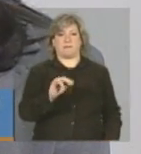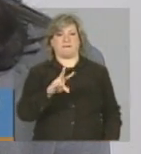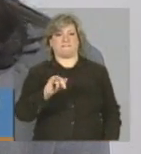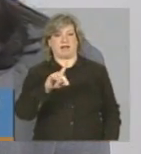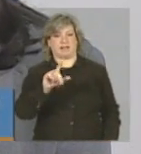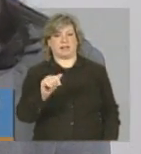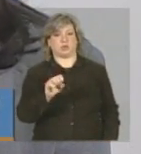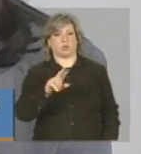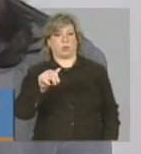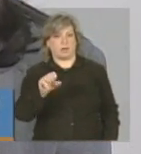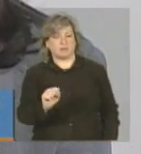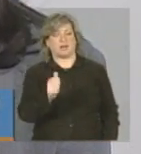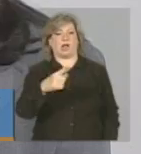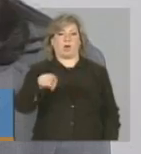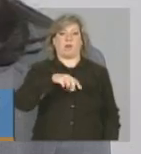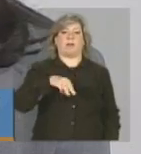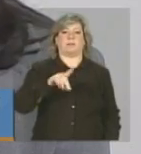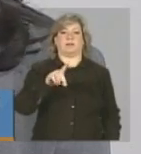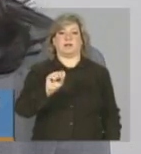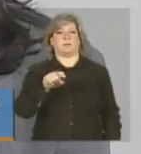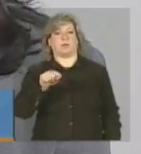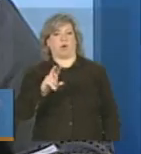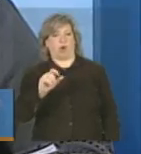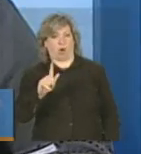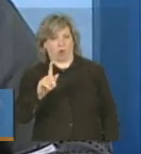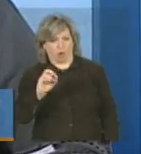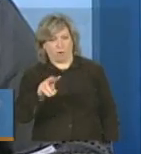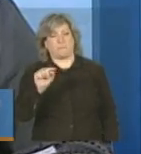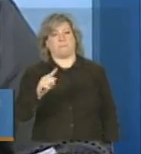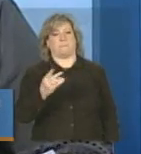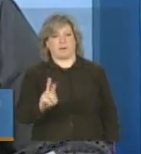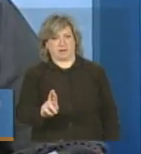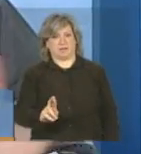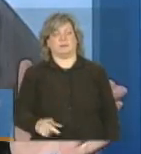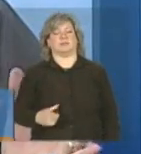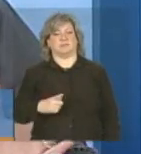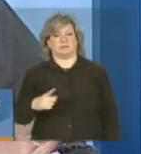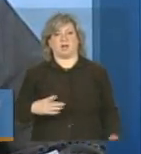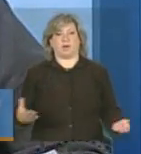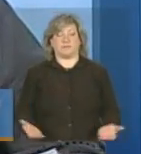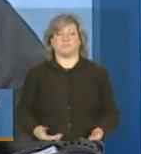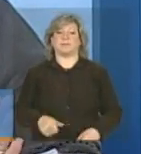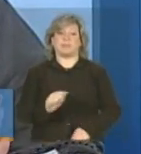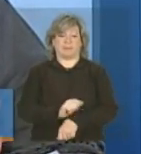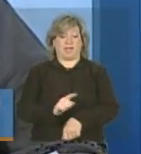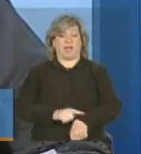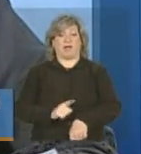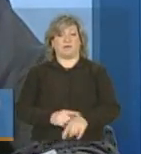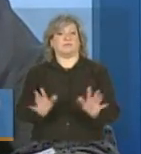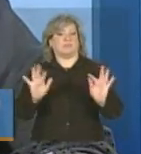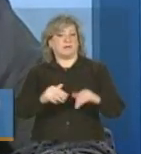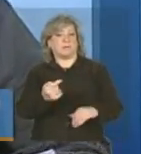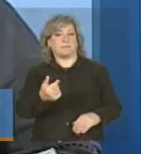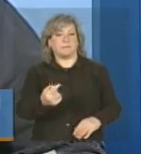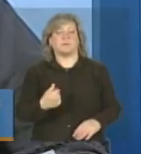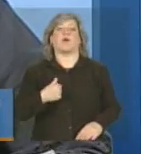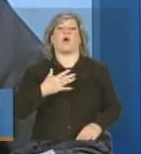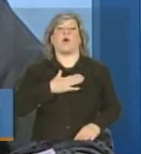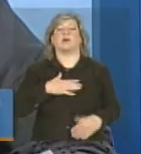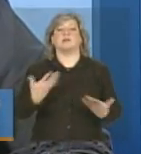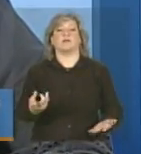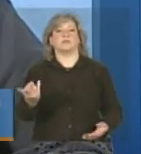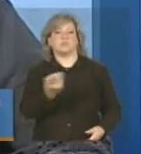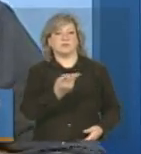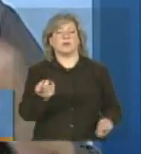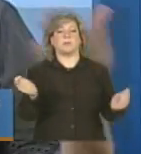medida de que os e-mails vão chegando, a gente vai respondendo. Bom, gente, a gente já está praticamente no final da teleconferência. Eu gostaria, então, que